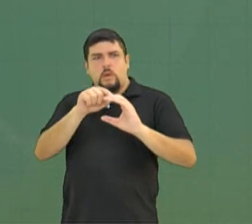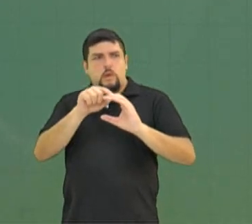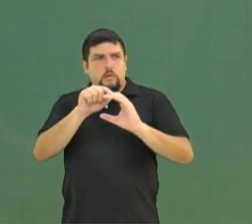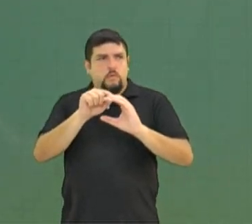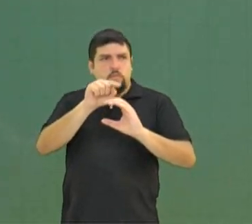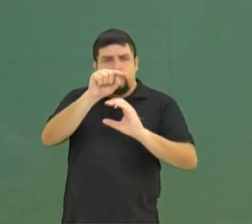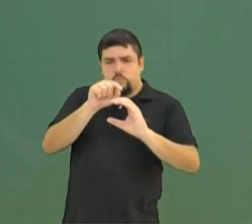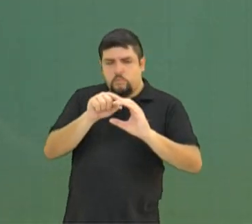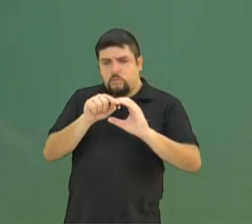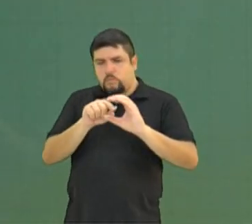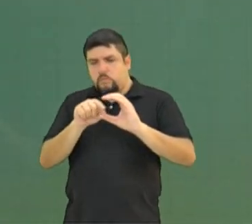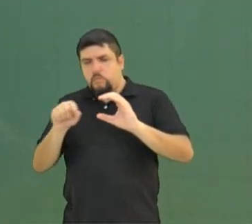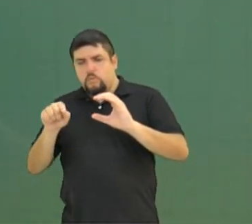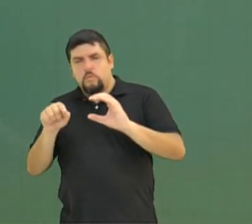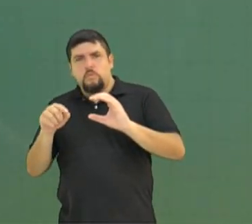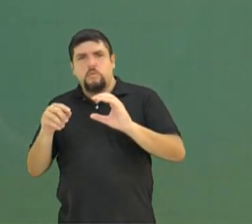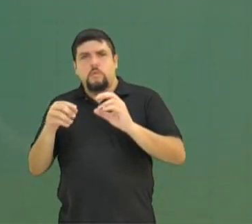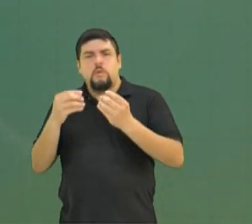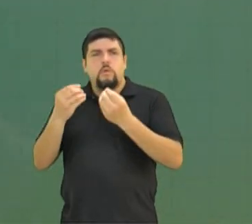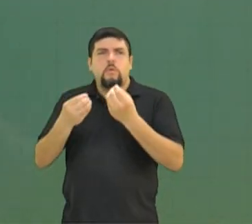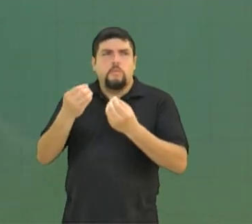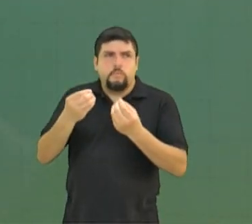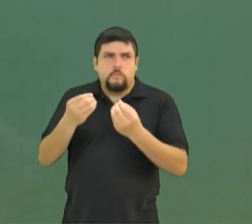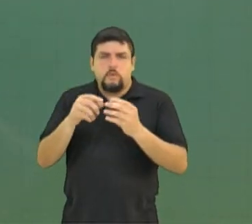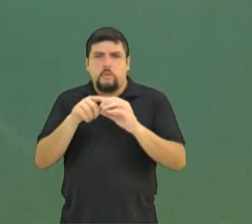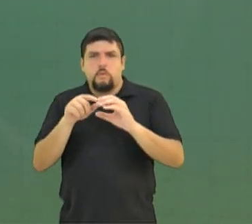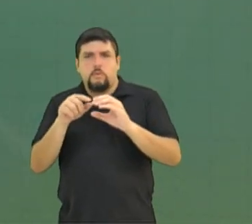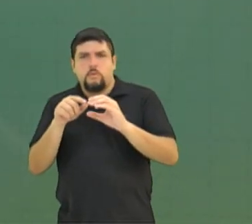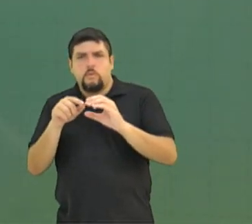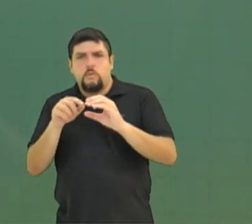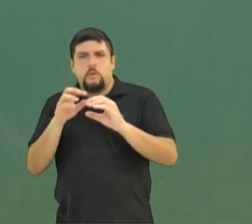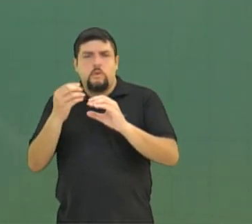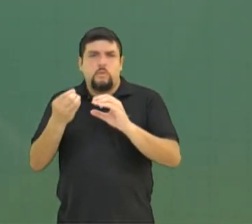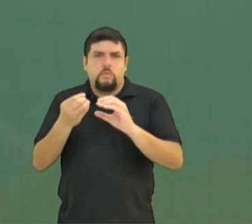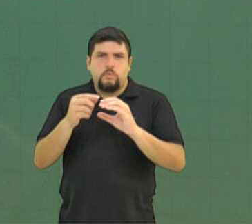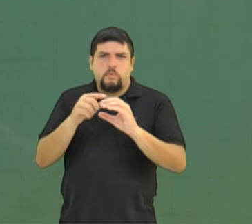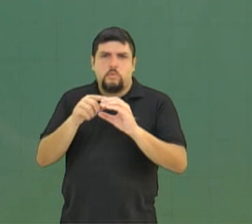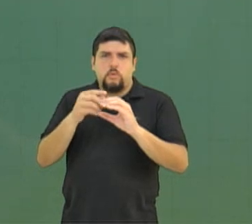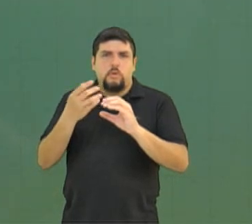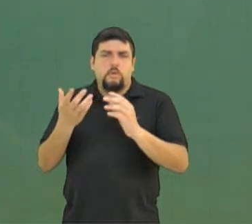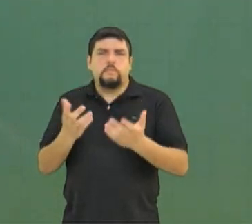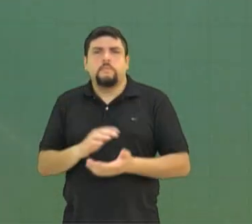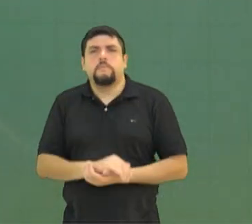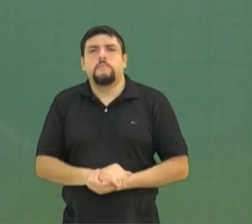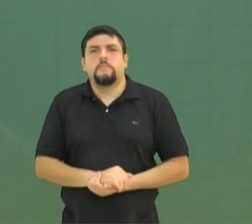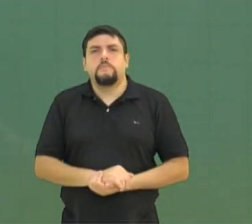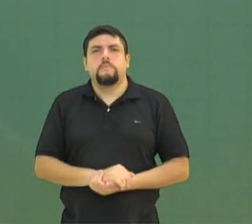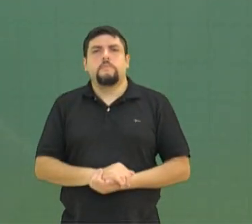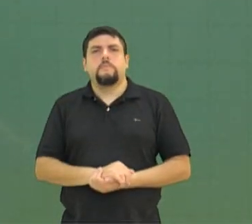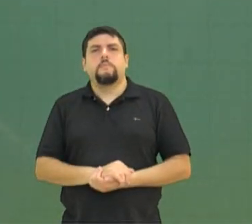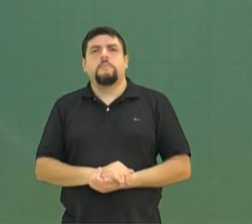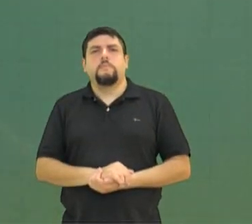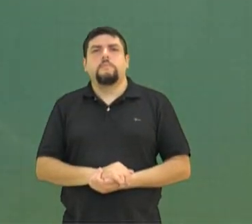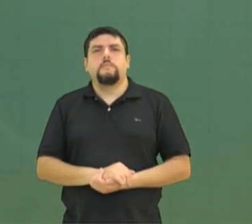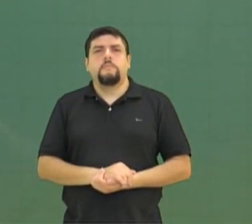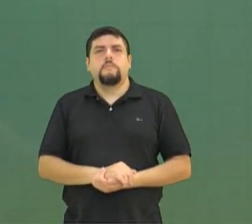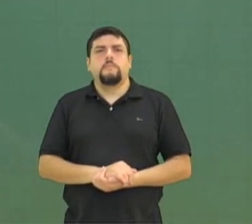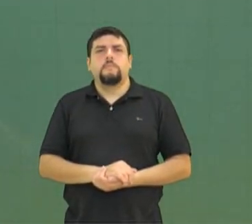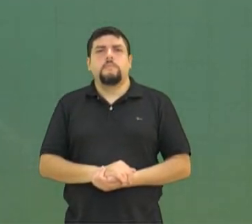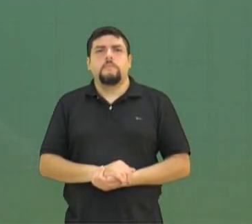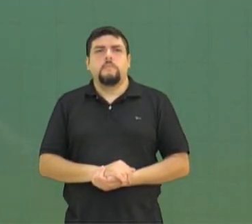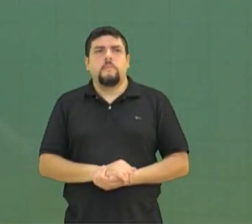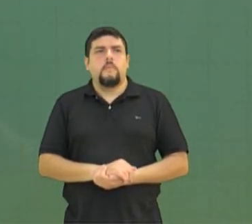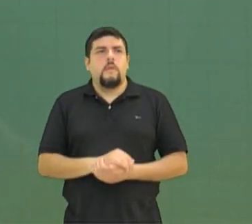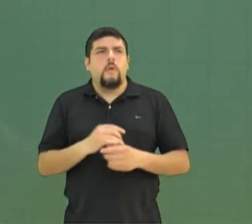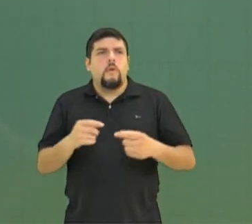também se liga a 2 hidrogênios. Esse carbono se liga a 3 hidrogênios. E o 2-clorobutano, professor, vamos